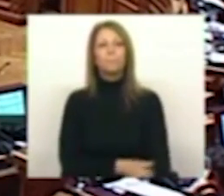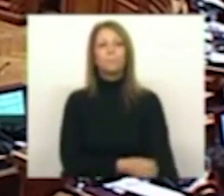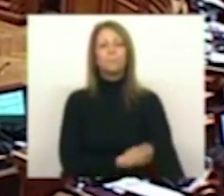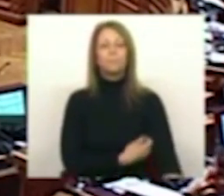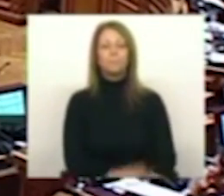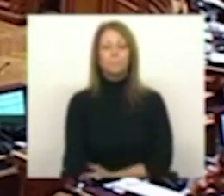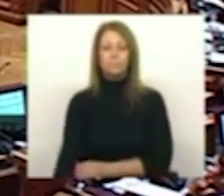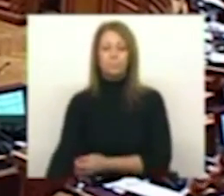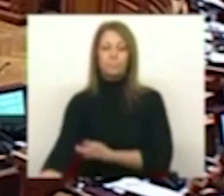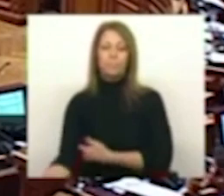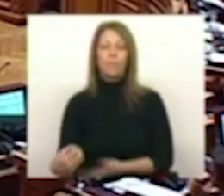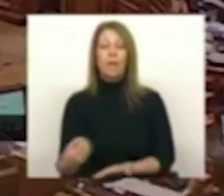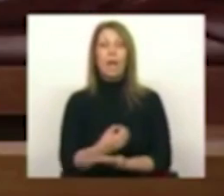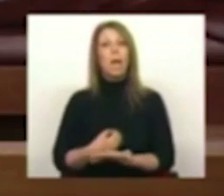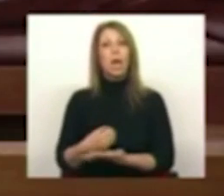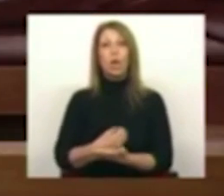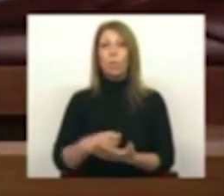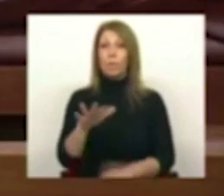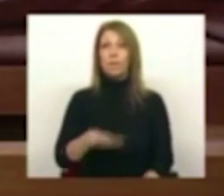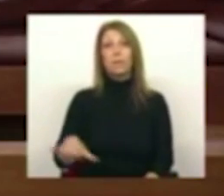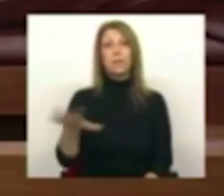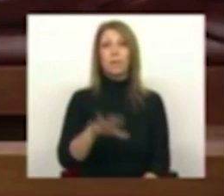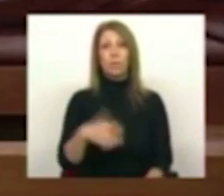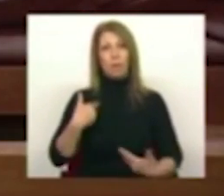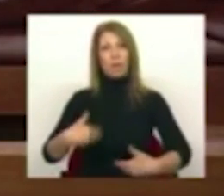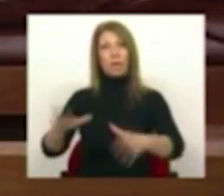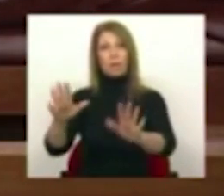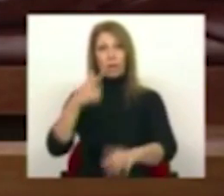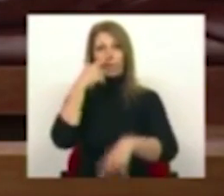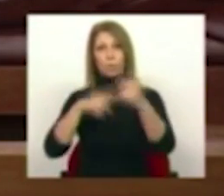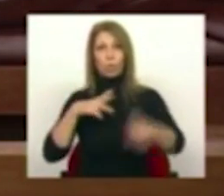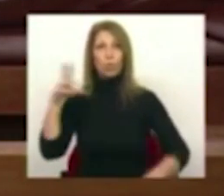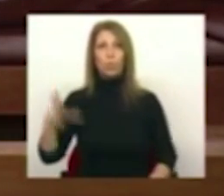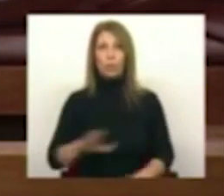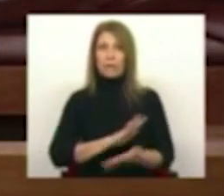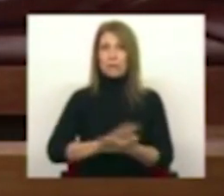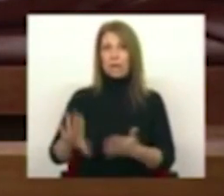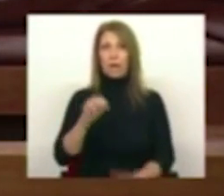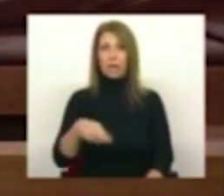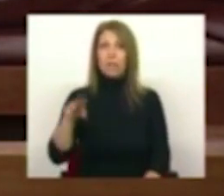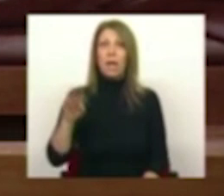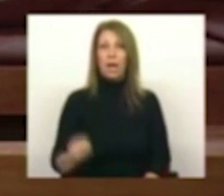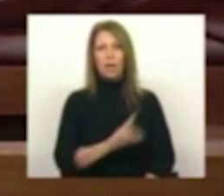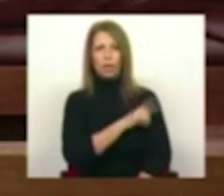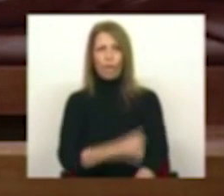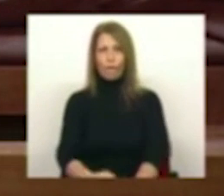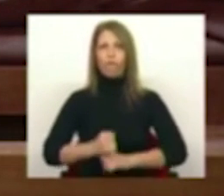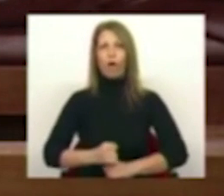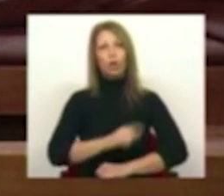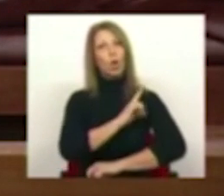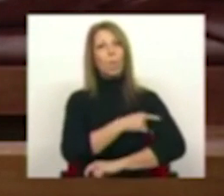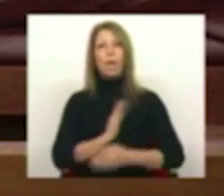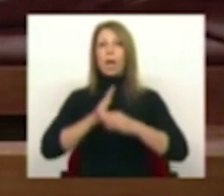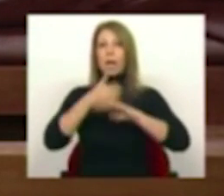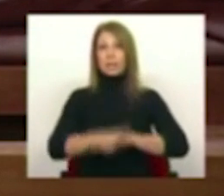Em nenhuma circunstância deixaremos os portugueses sem um SNS forte, robusto, de acesso geral e universal